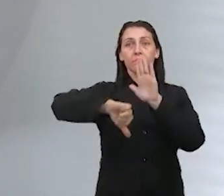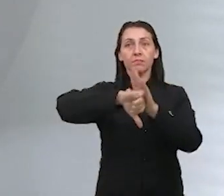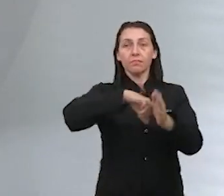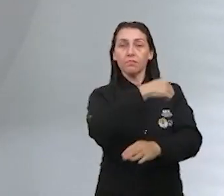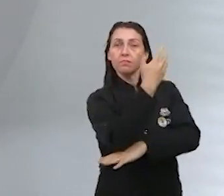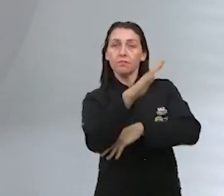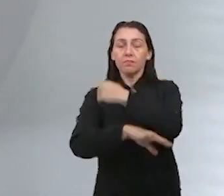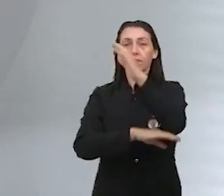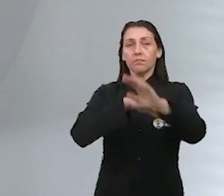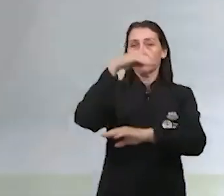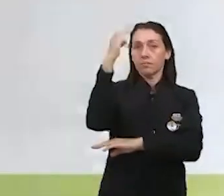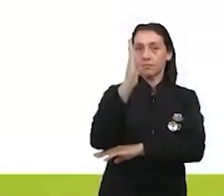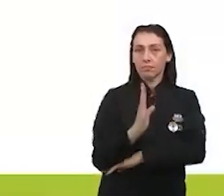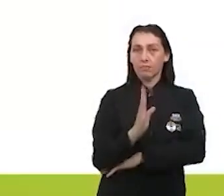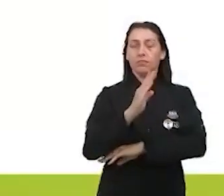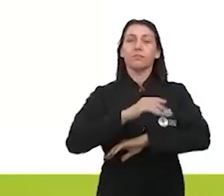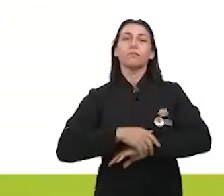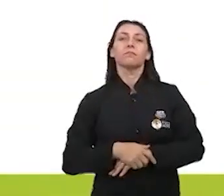ambiental brasileira.